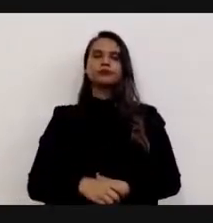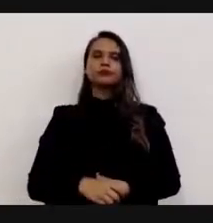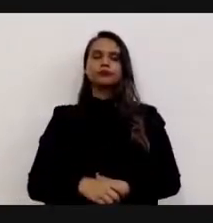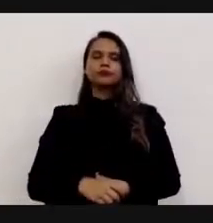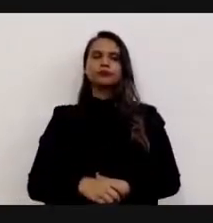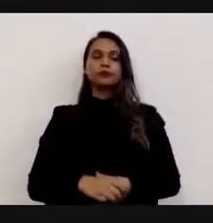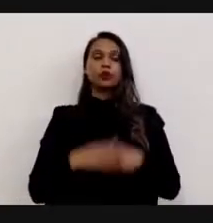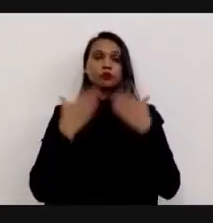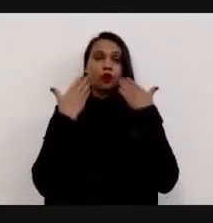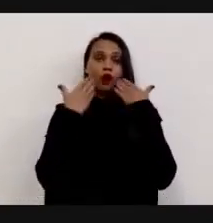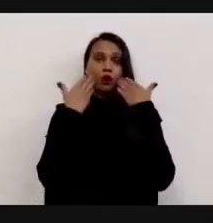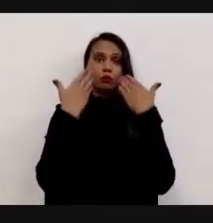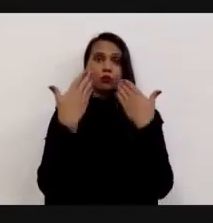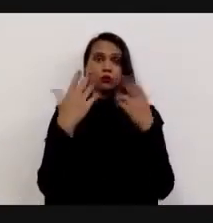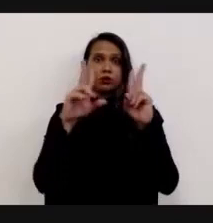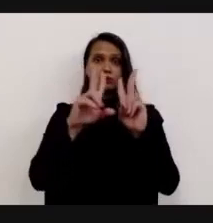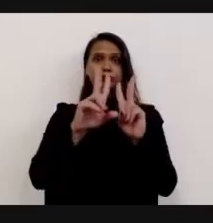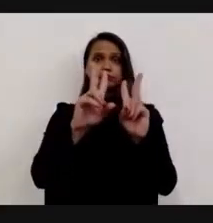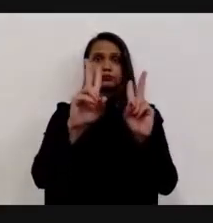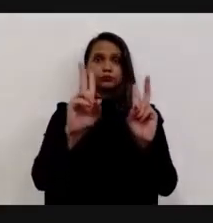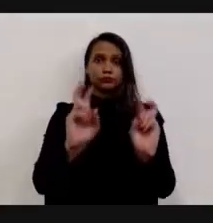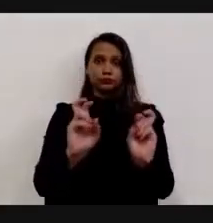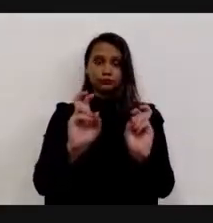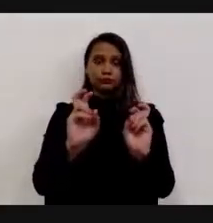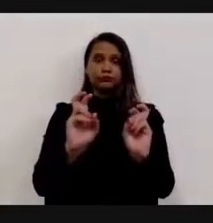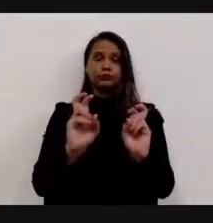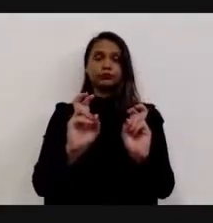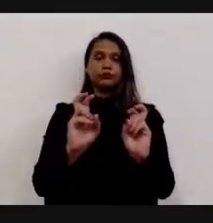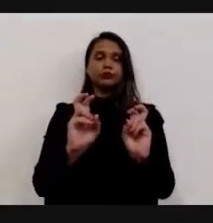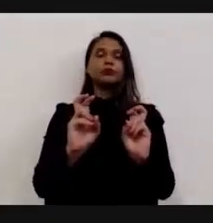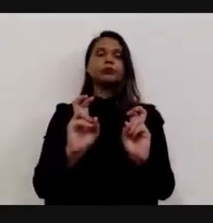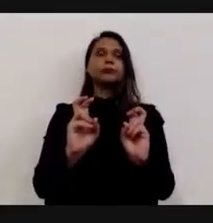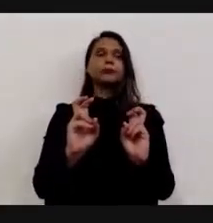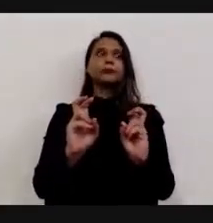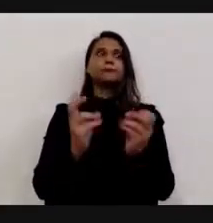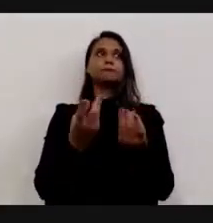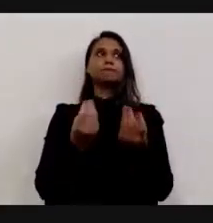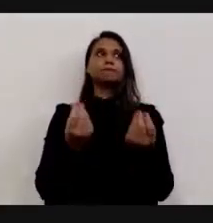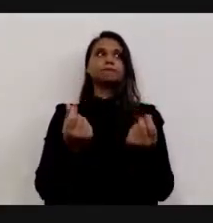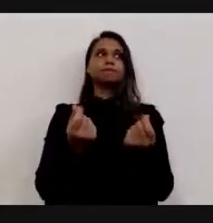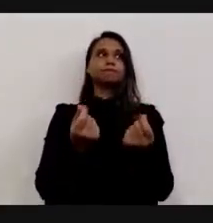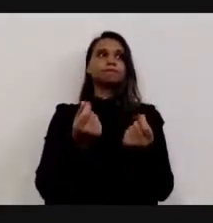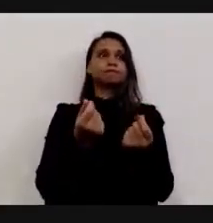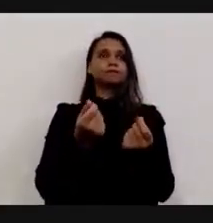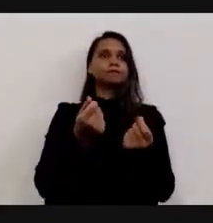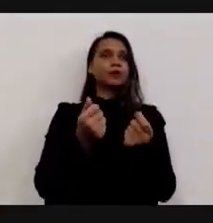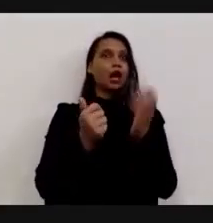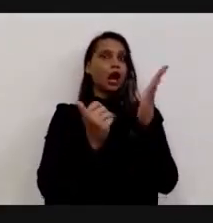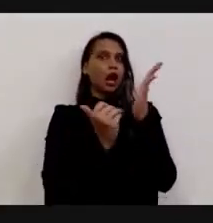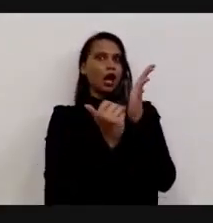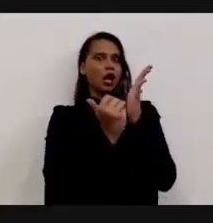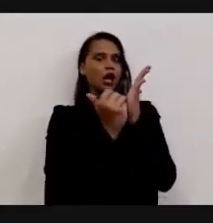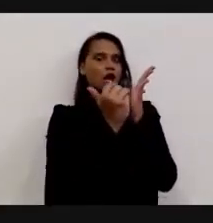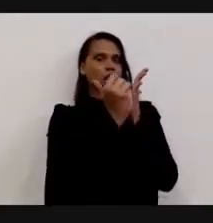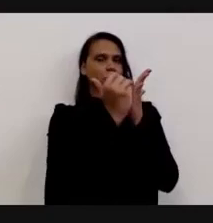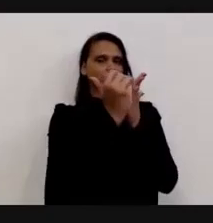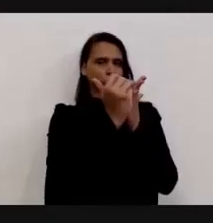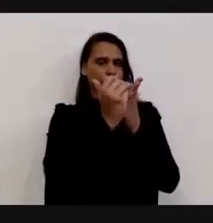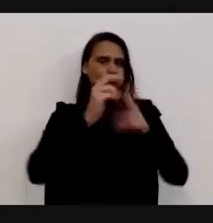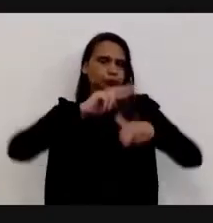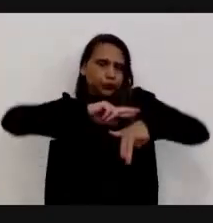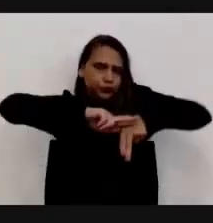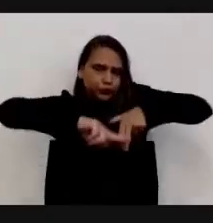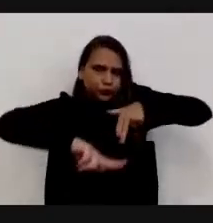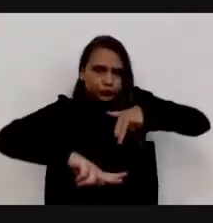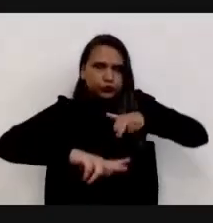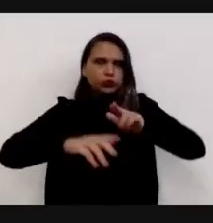Zoom, vai nos apresentar o trabalho que traz o título de A Hierarquização de Gênero na Câmara